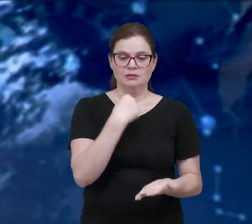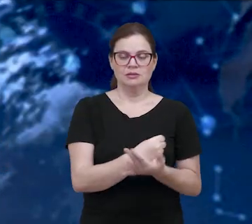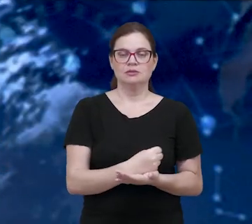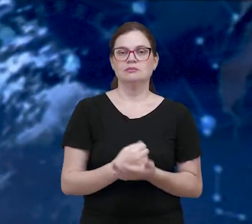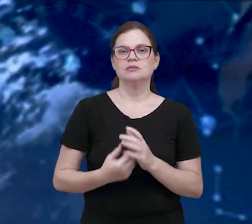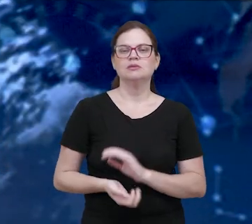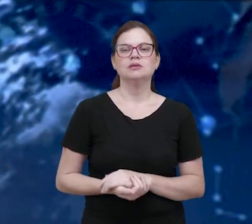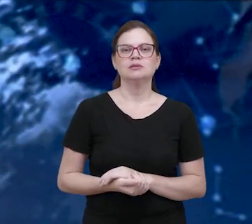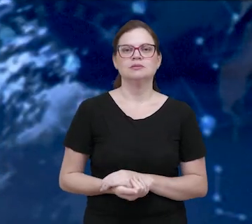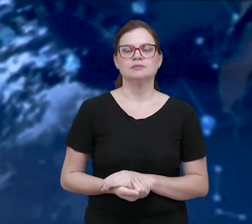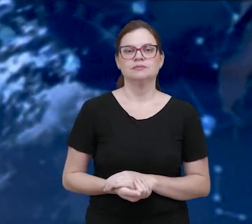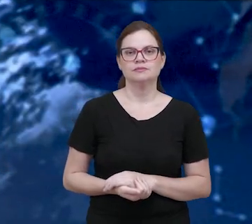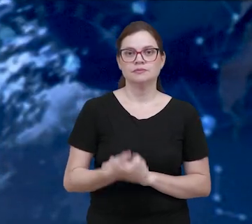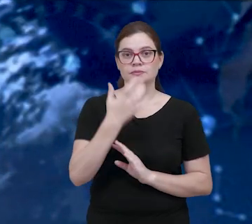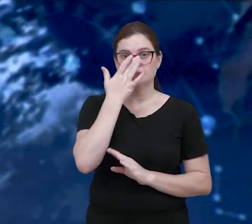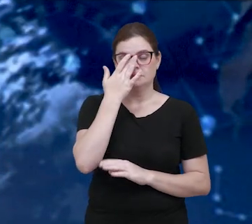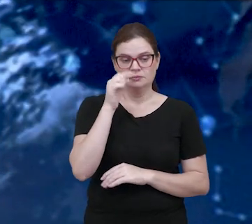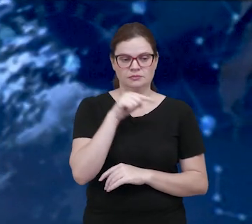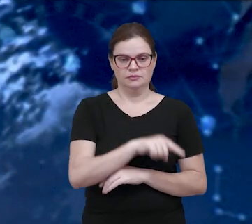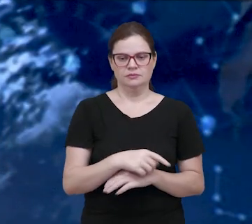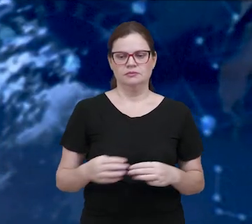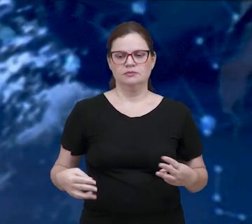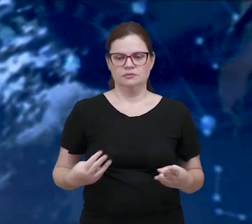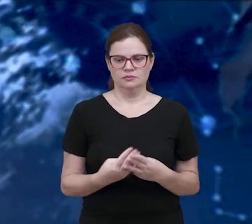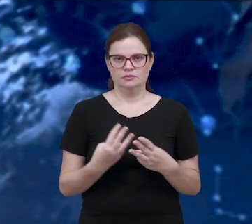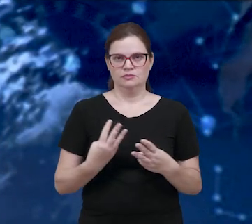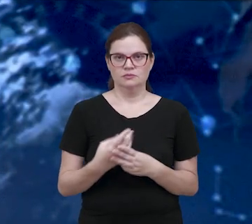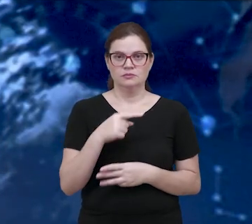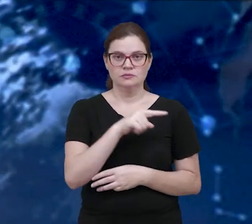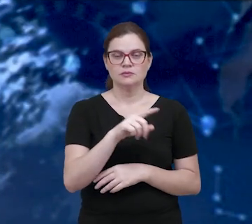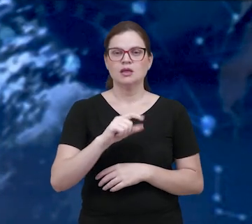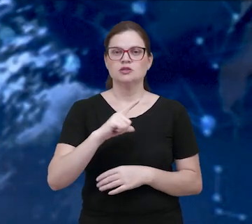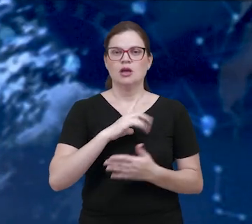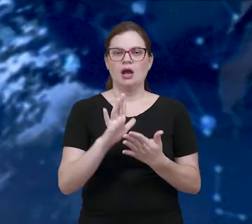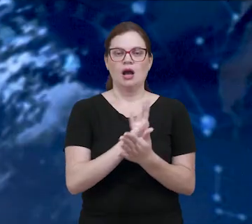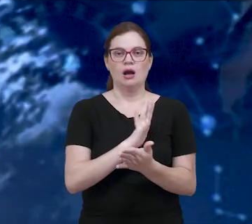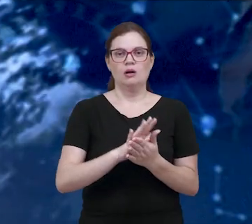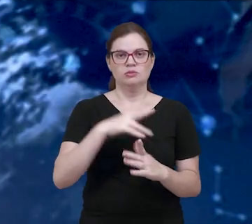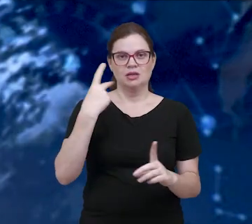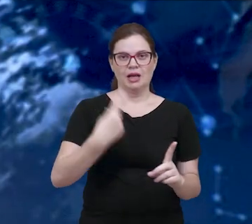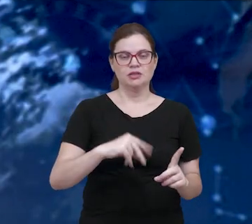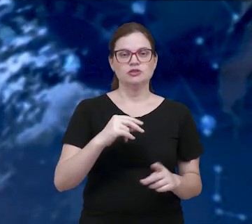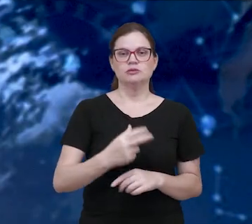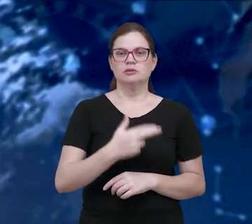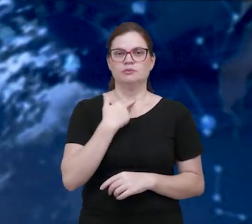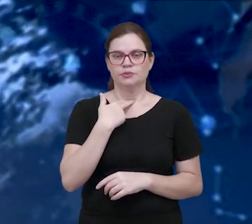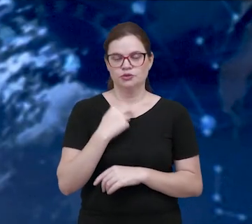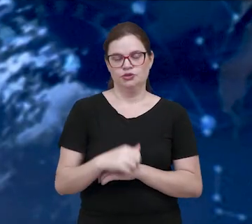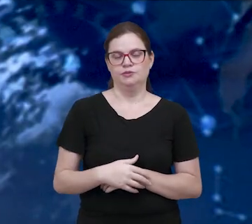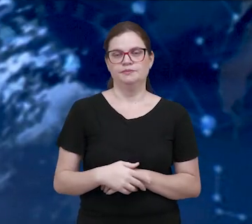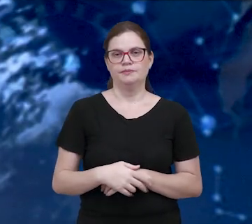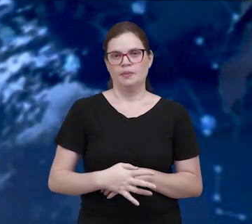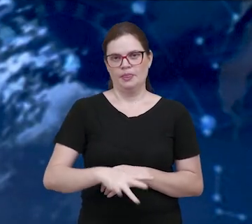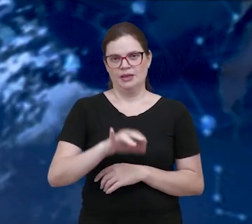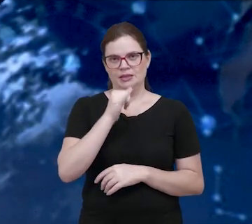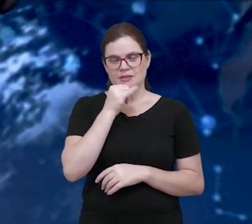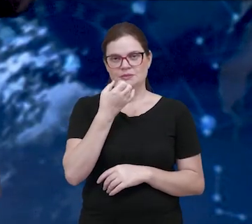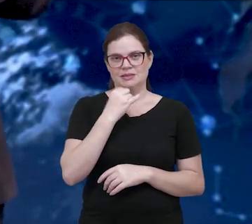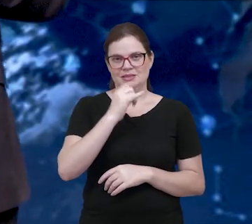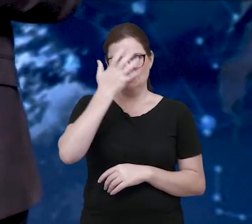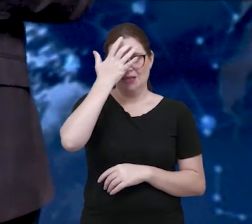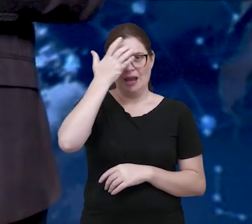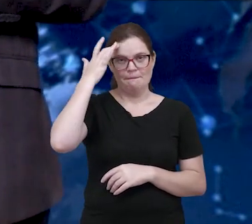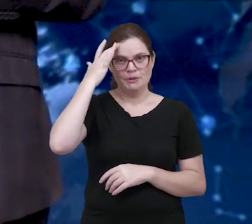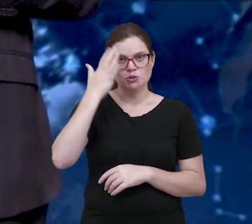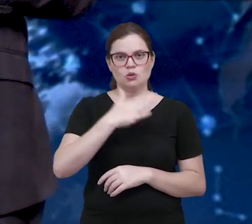permitiu nesse dia para os judeus nenhum castigo, certos castigos, por exemplo, alguém estivesse crucificado